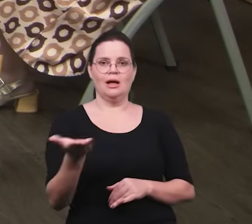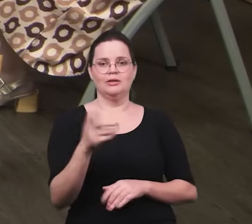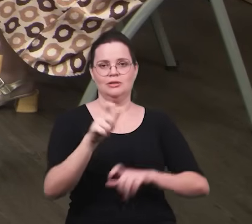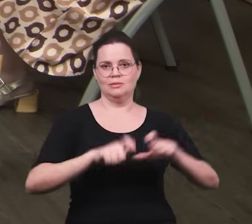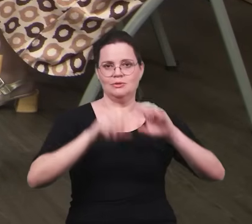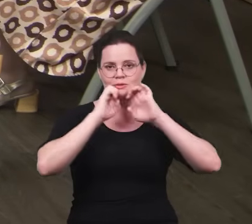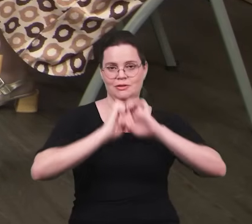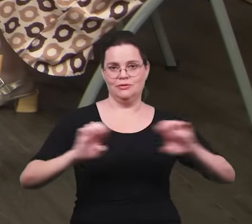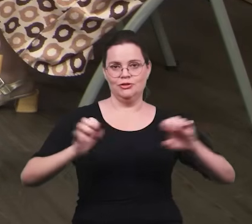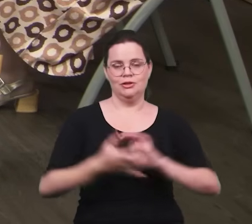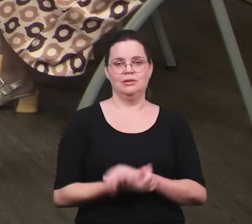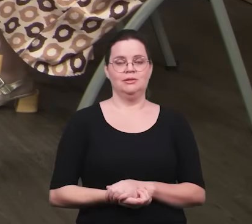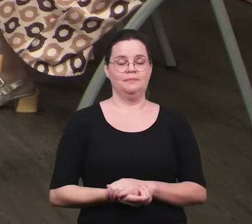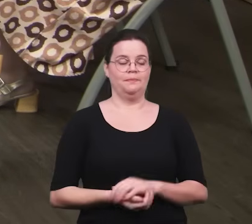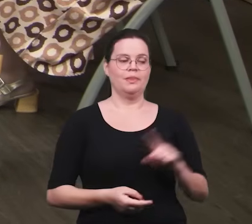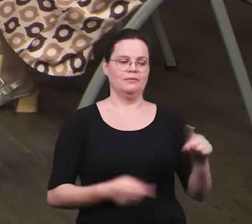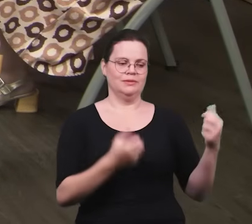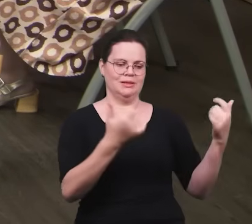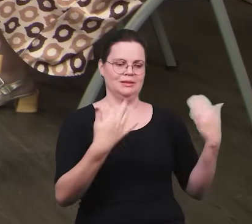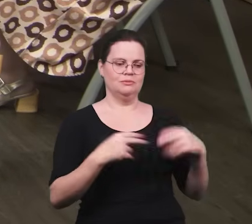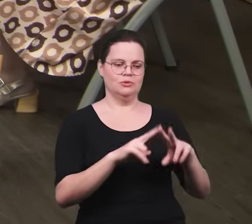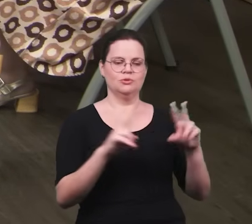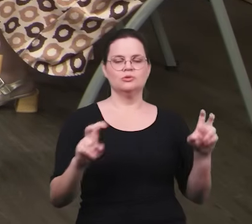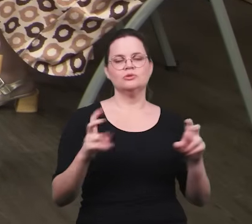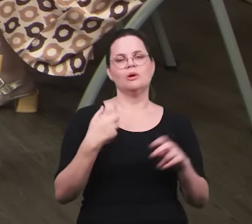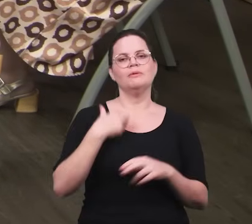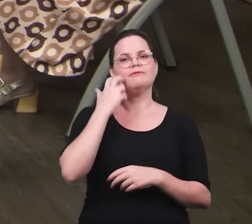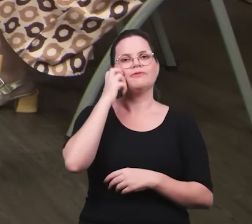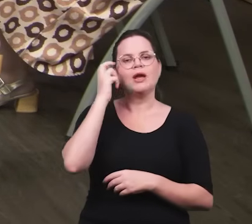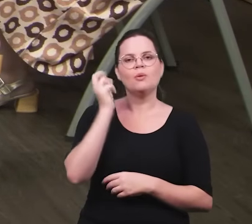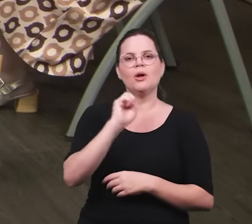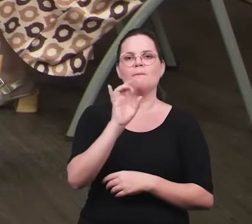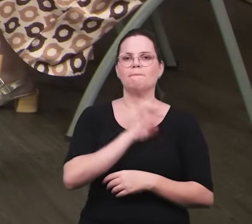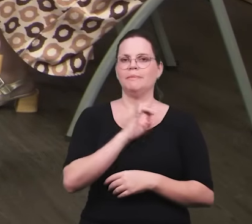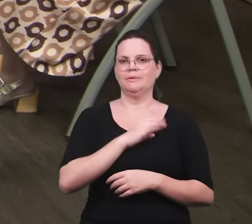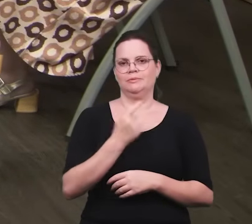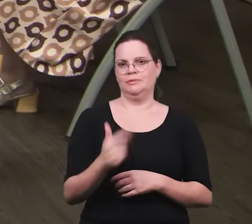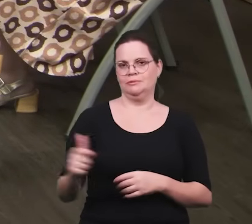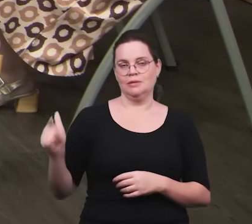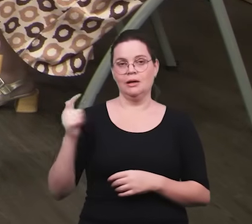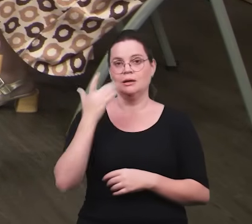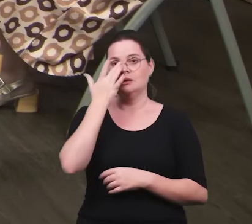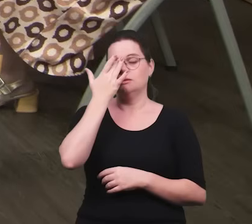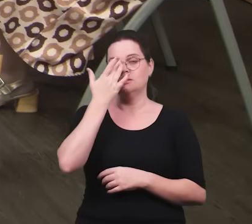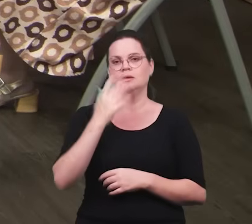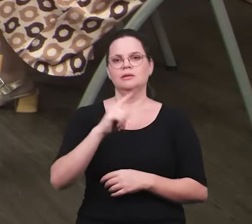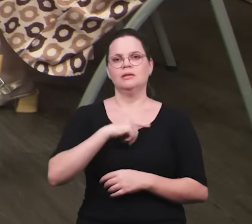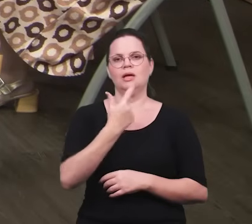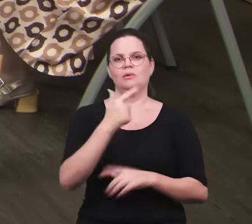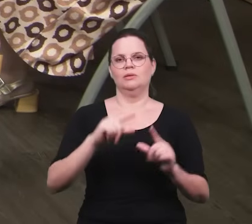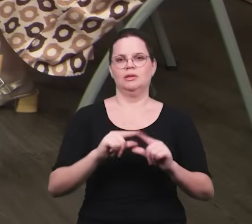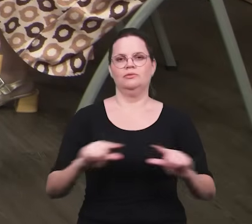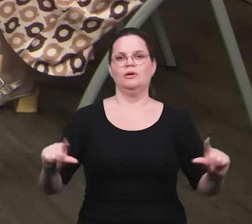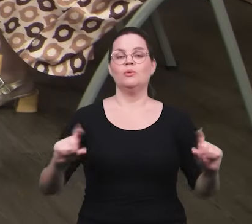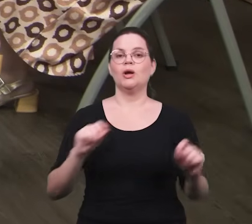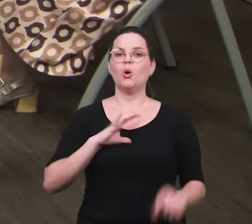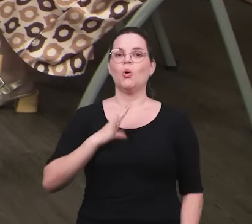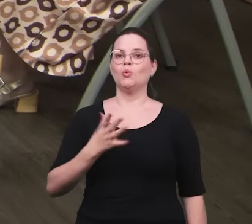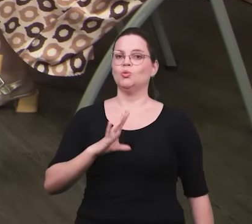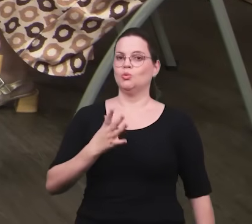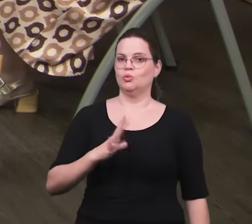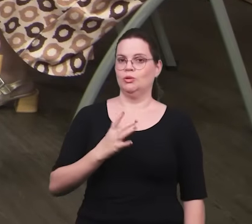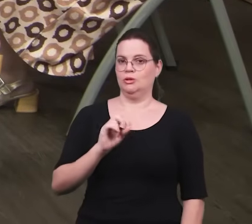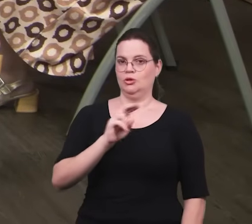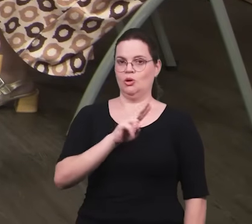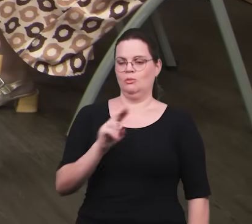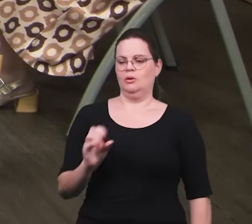E você falou sobre não ter vergonha ou medo, né? Há uma outra expressão que também agrega isso, é a ousadia do Espírito